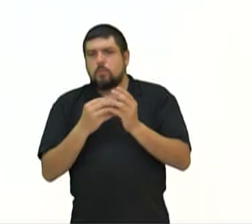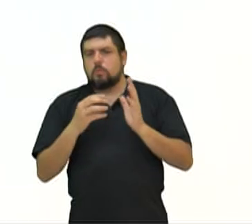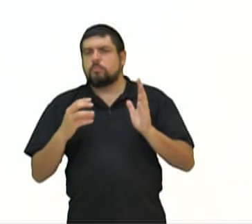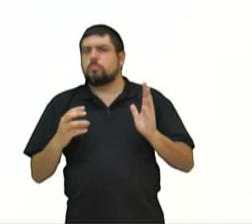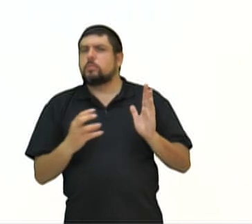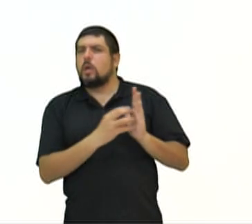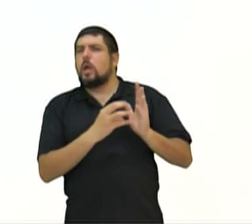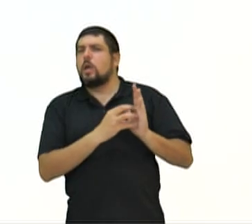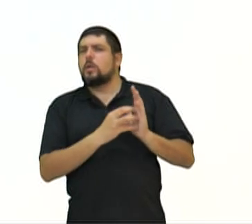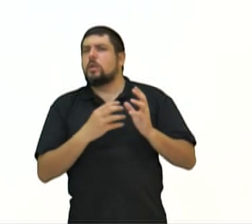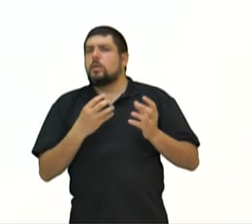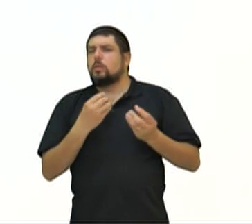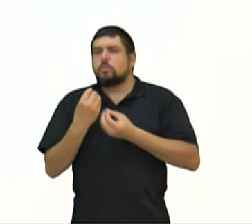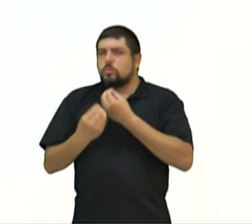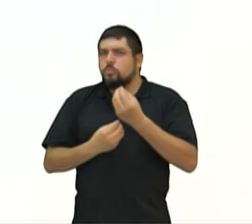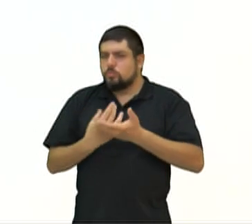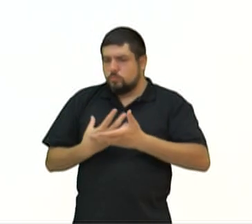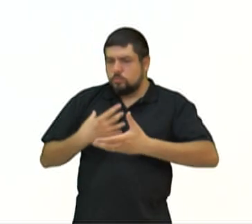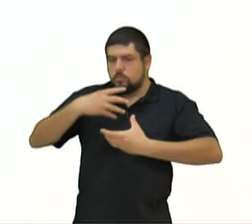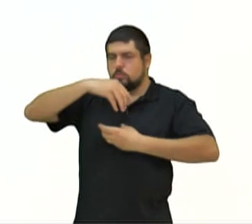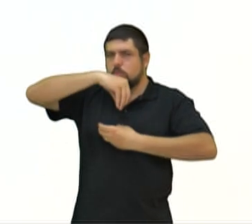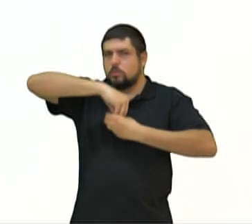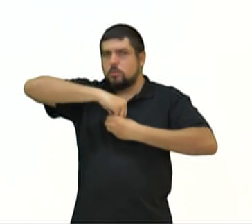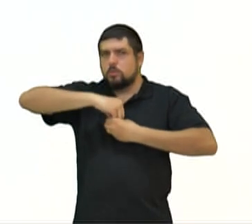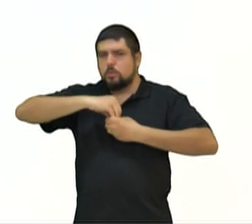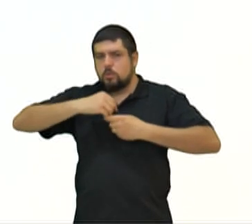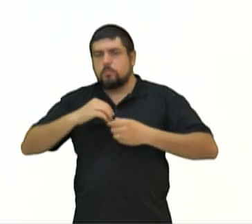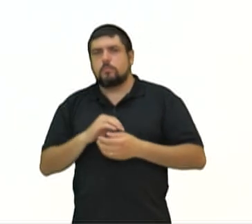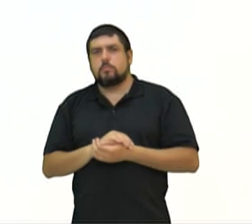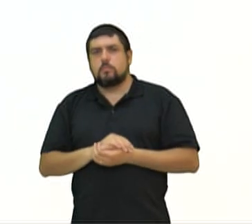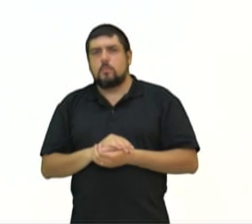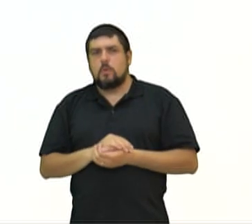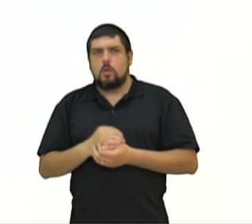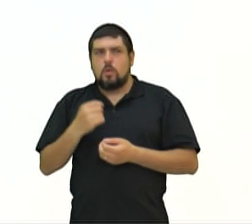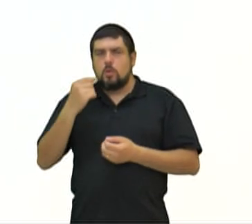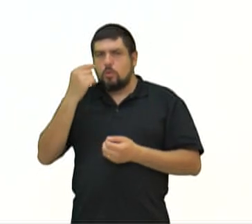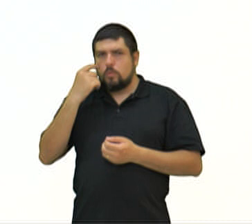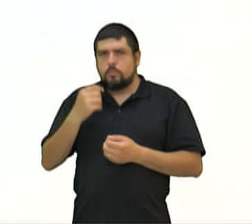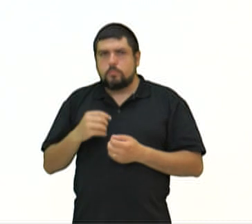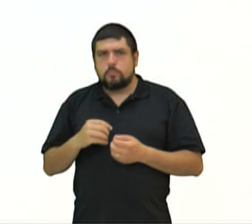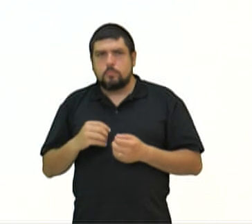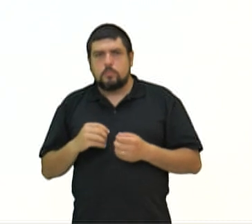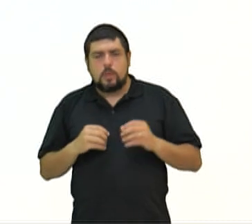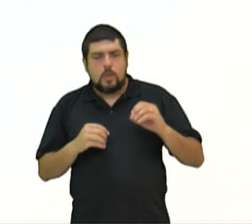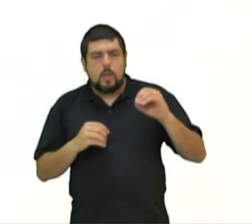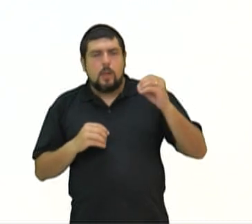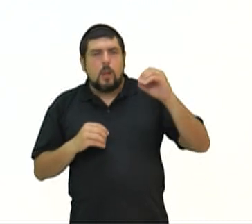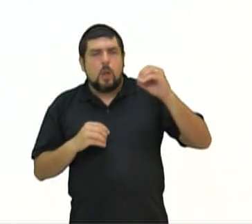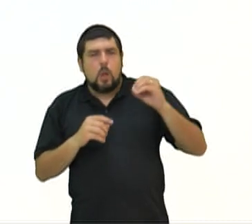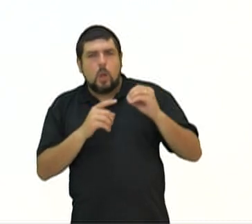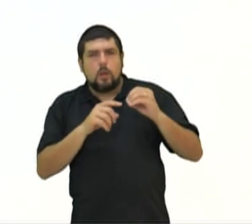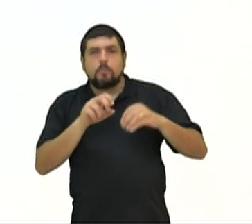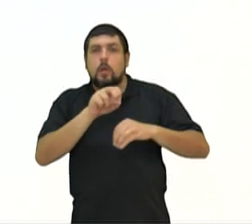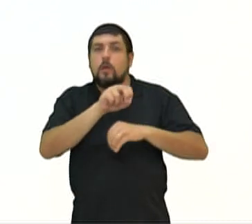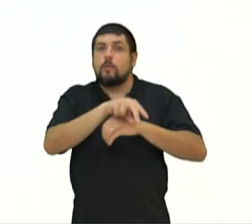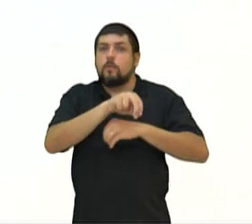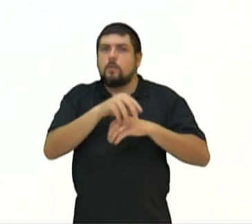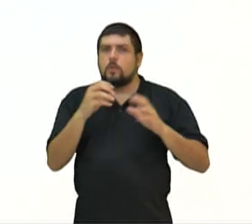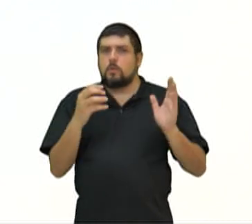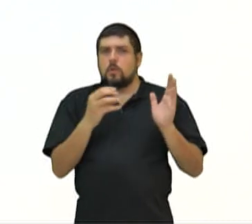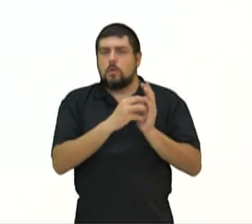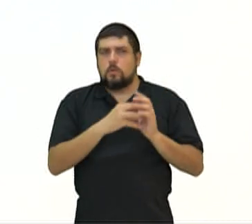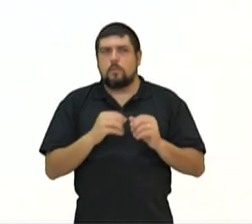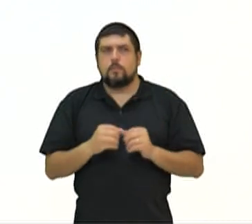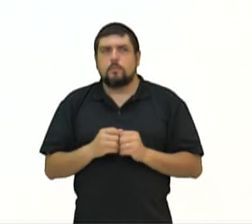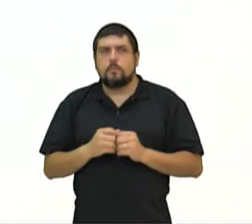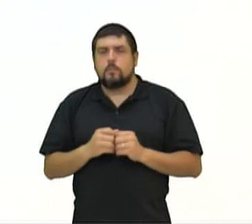comportar. Então aqui, essa bolinha está representando o vírus da AIDS. Esse vírus, quando ele invade